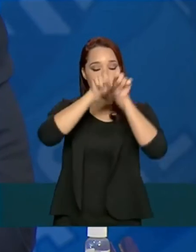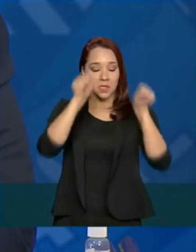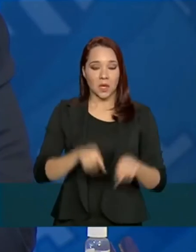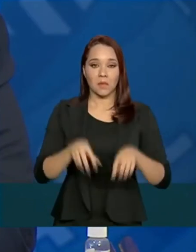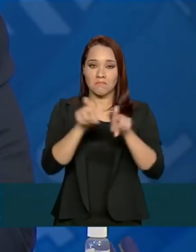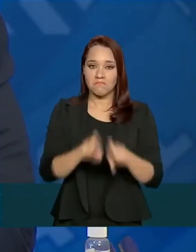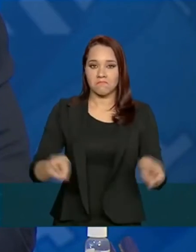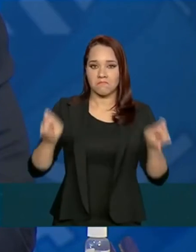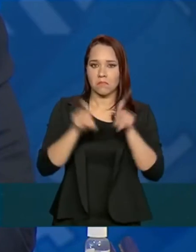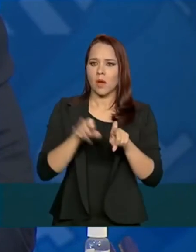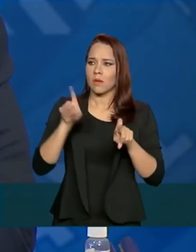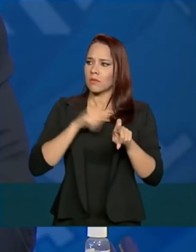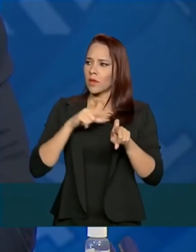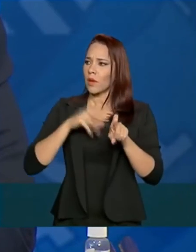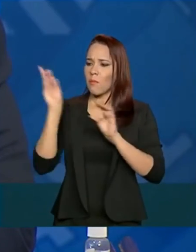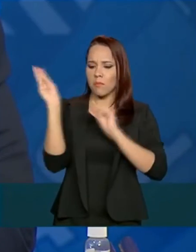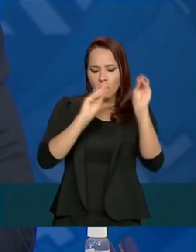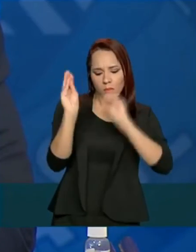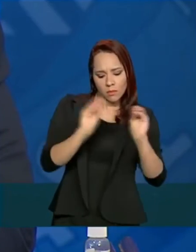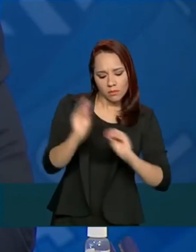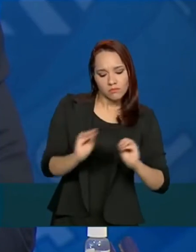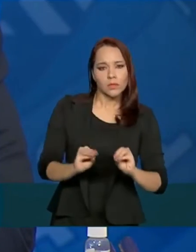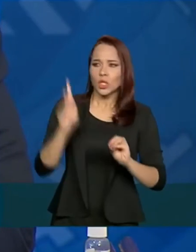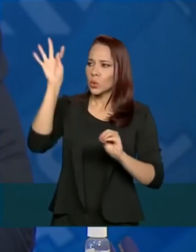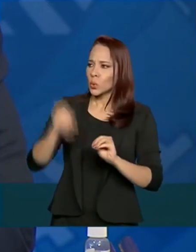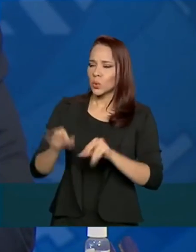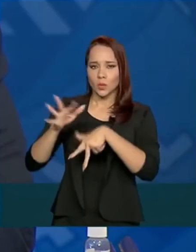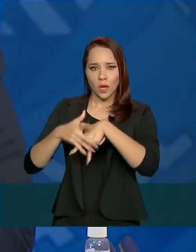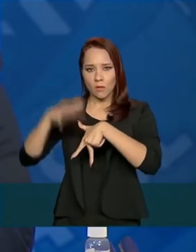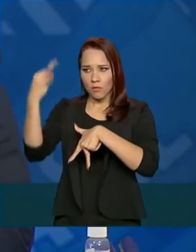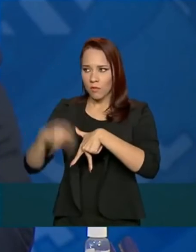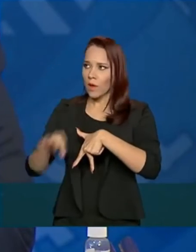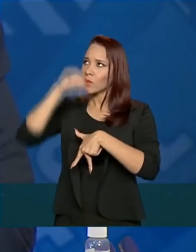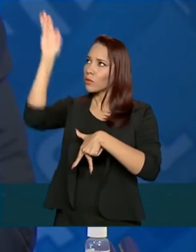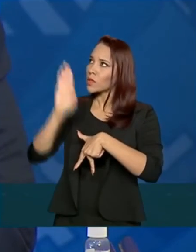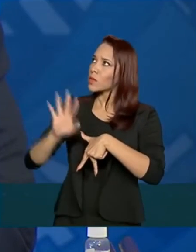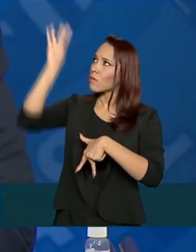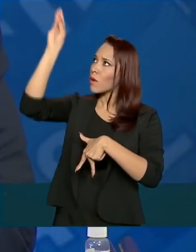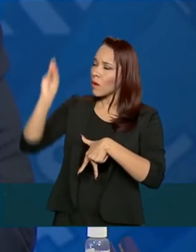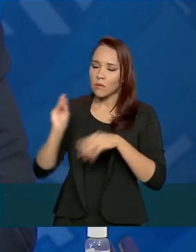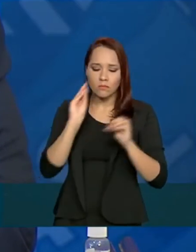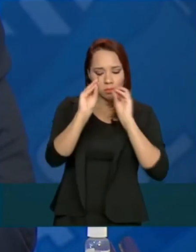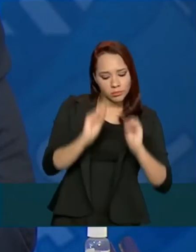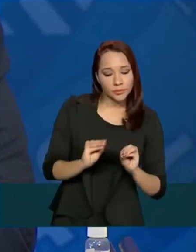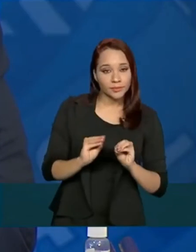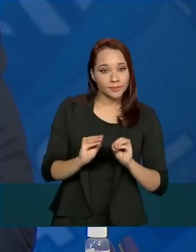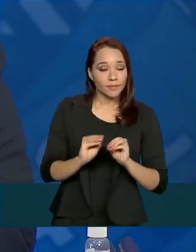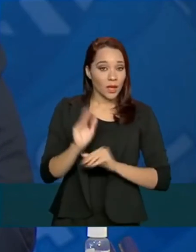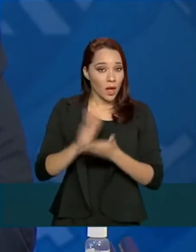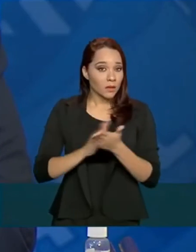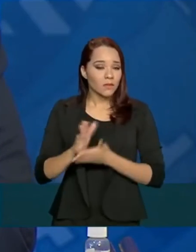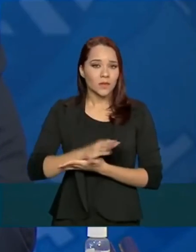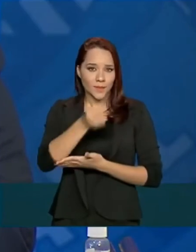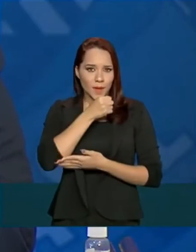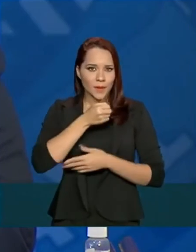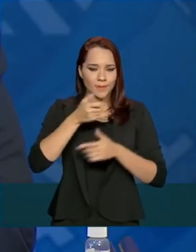computacional em que há a notificação e que há o registro de todos os casos no Brasil. E que muitas vezes a imprensa questiona,